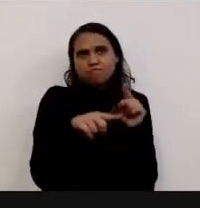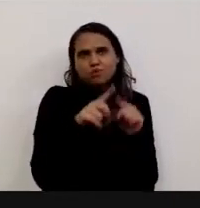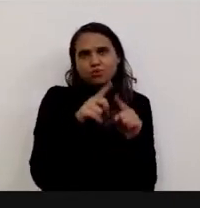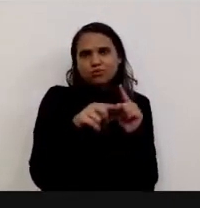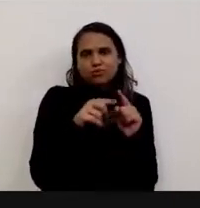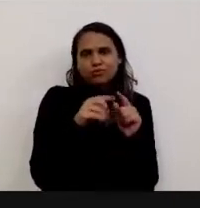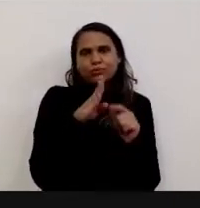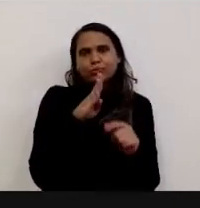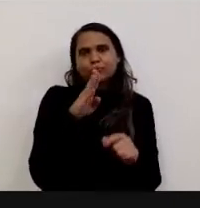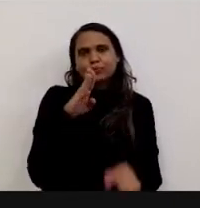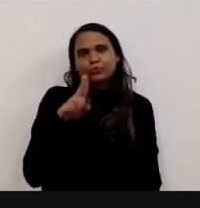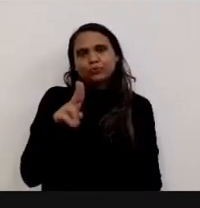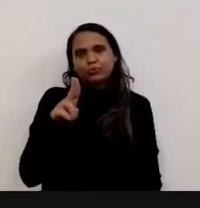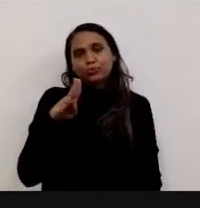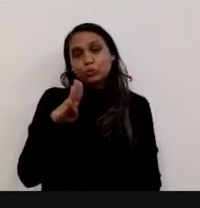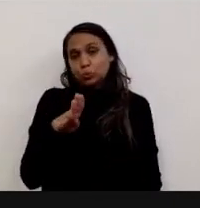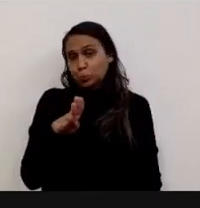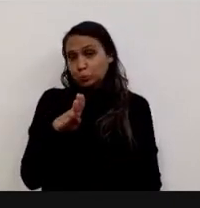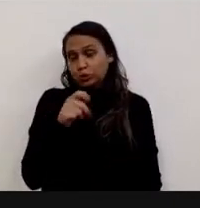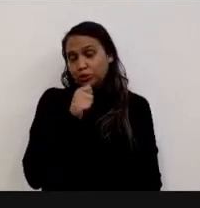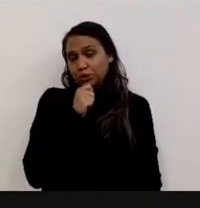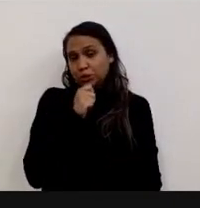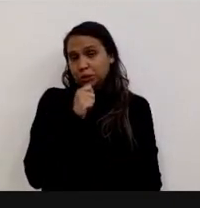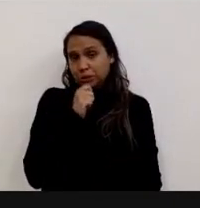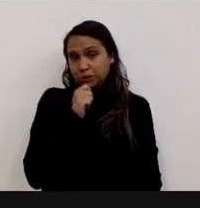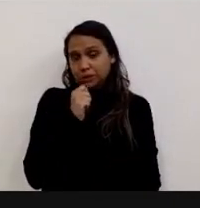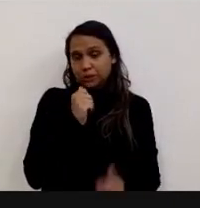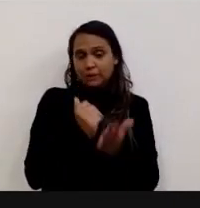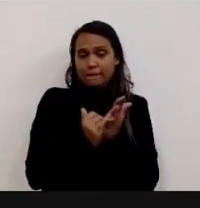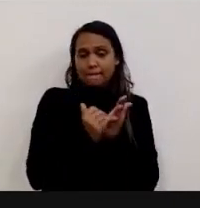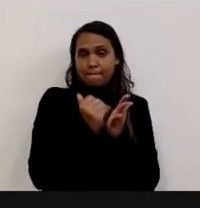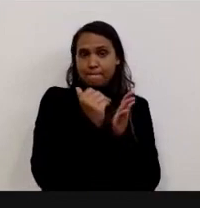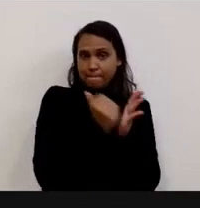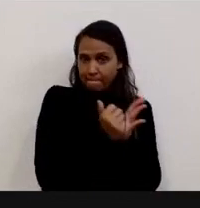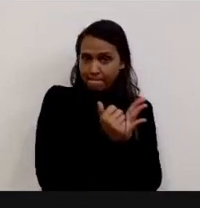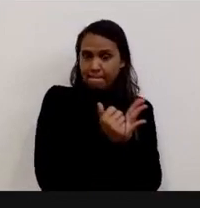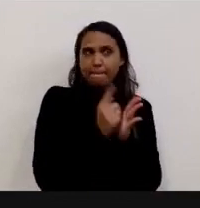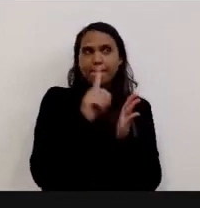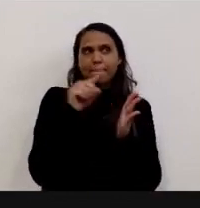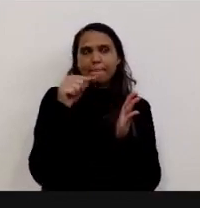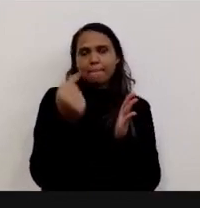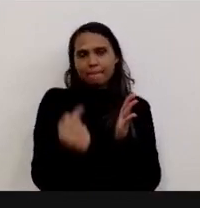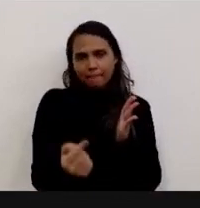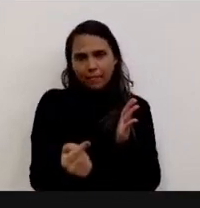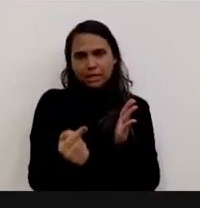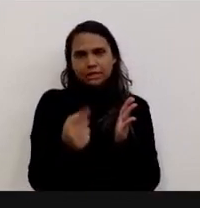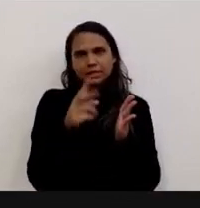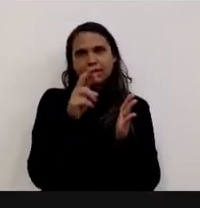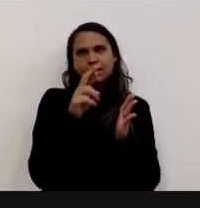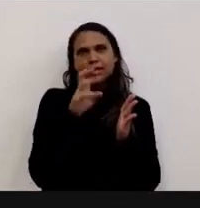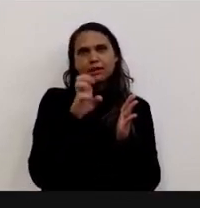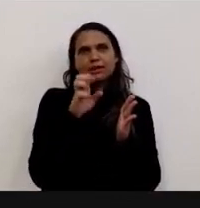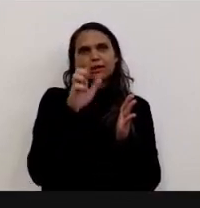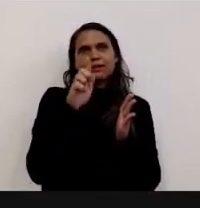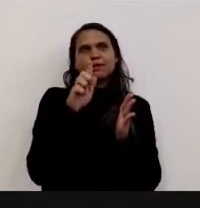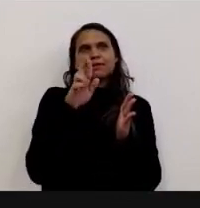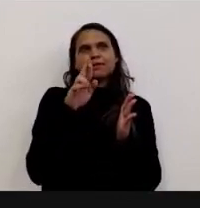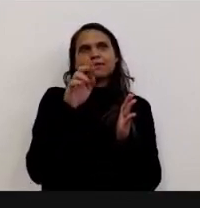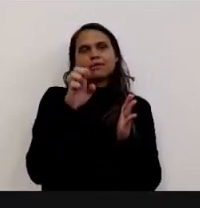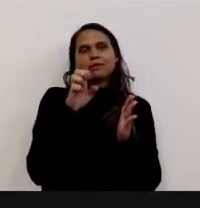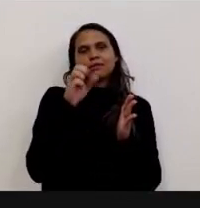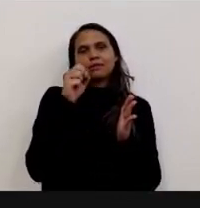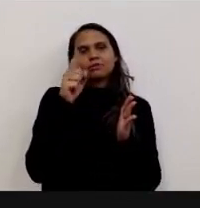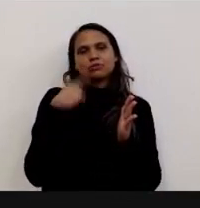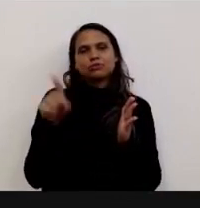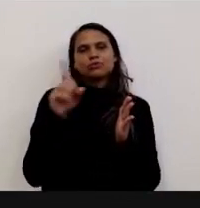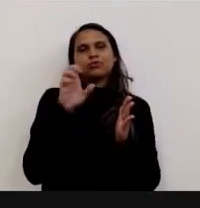começou com análises mais exploratórias, depois a gente começou a trabalhar com algumas regressões. As regressões, sim, eu acho que elas são muito importantes, né,